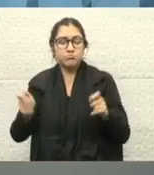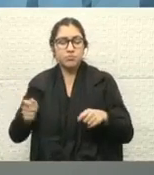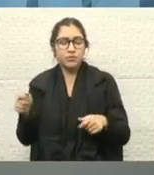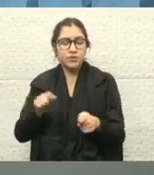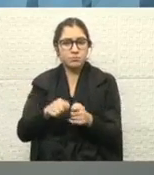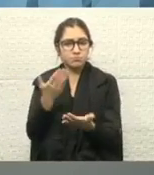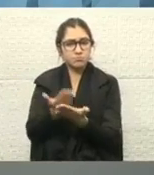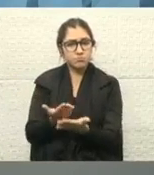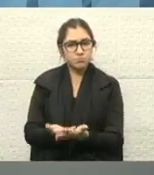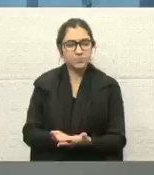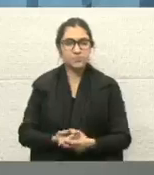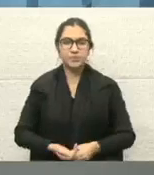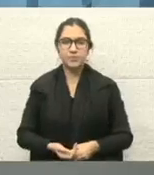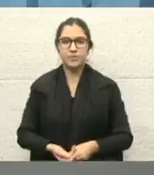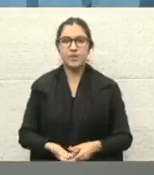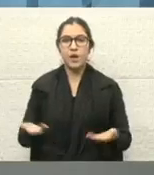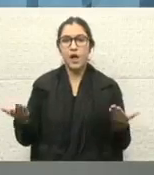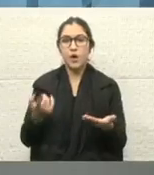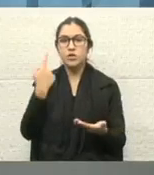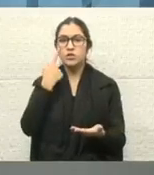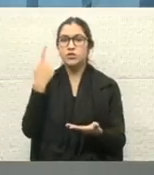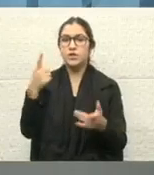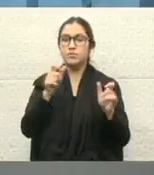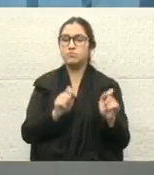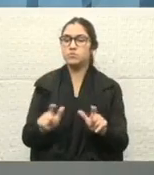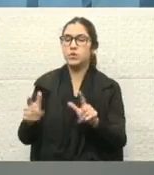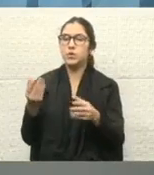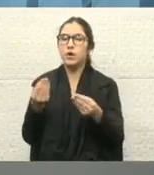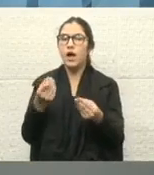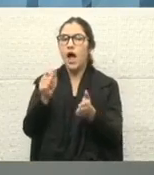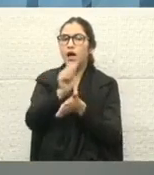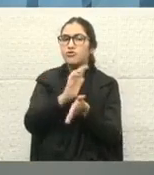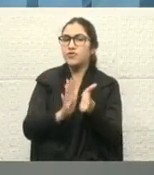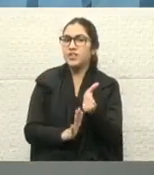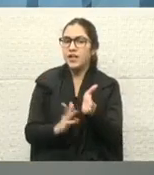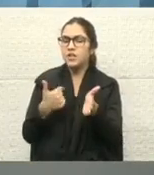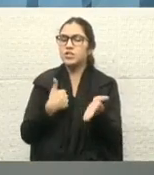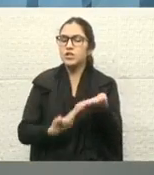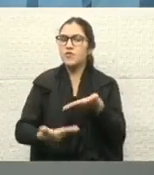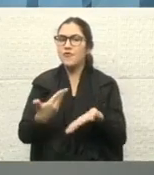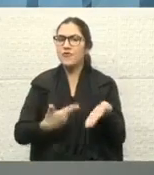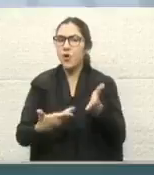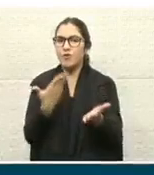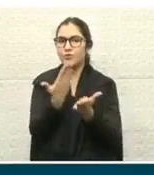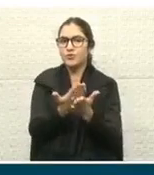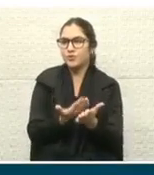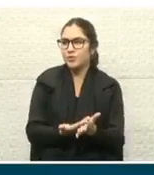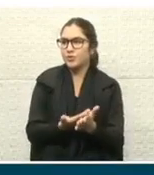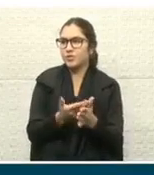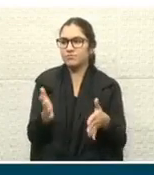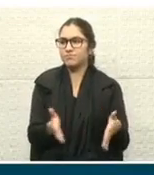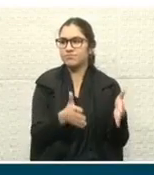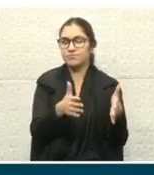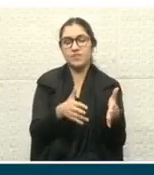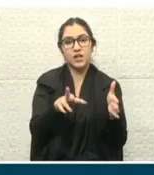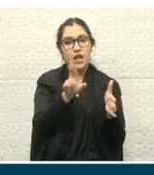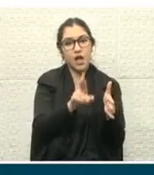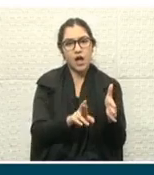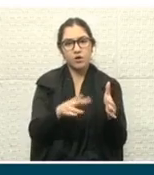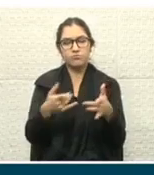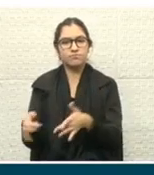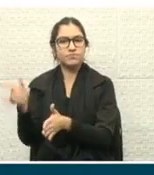de estudo. Então, vamos agora conferir no quadro uma atividade que vai envolver esse estudo da parte real e da